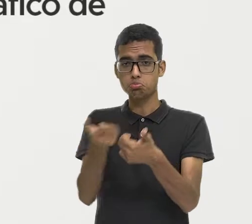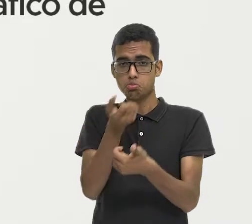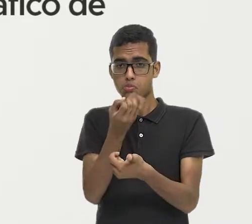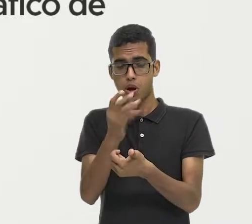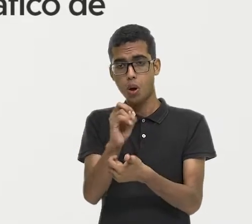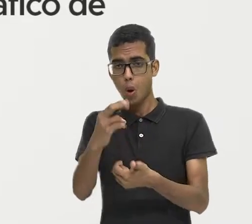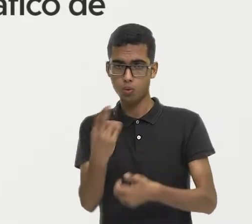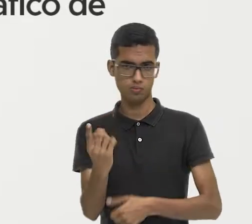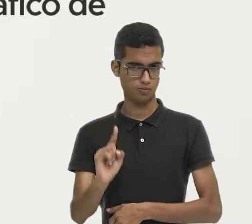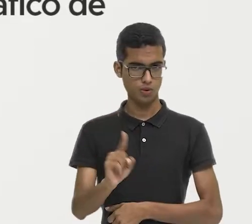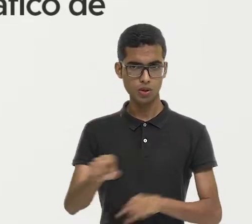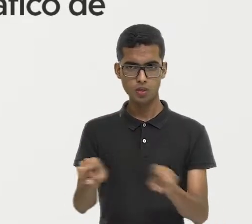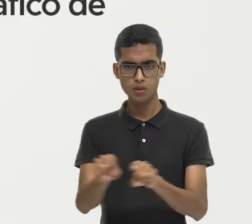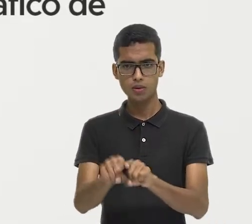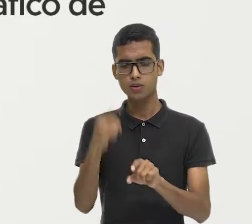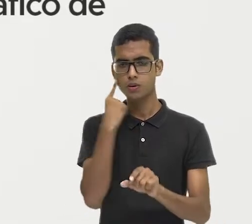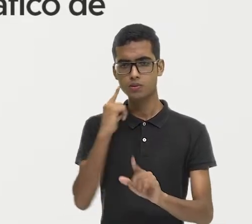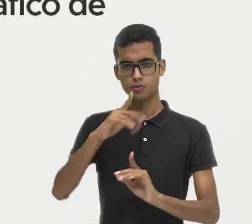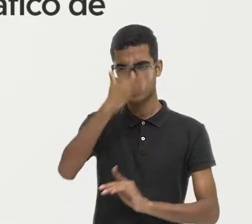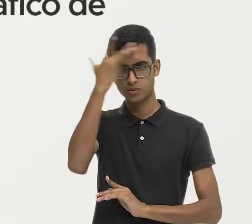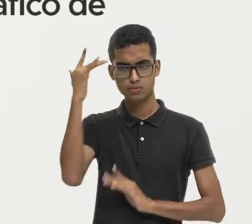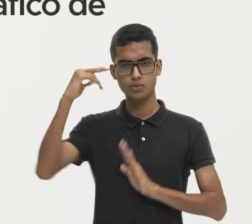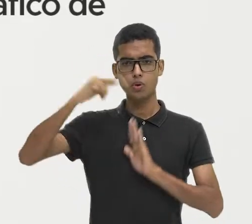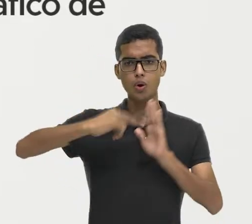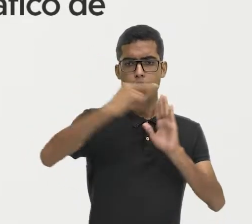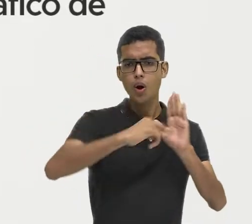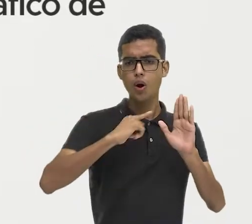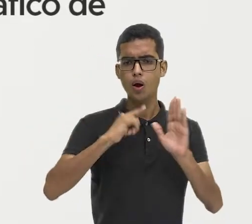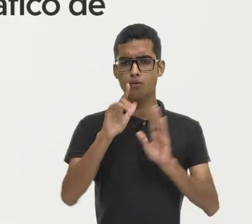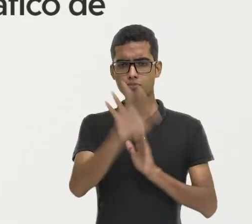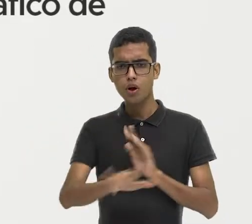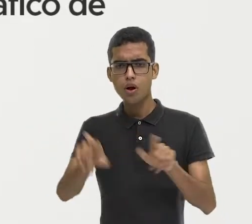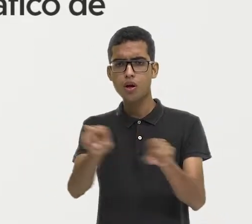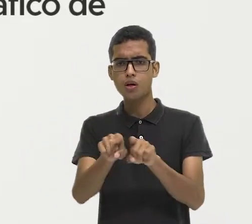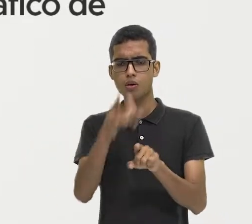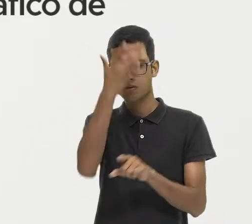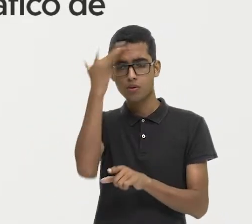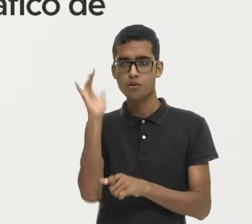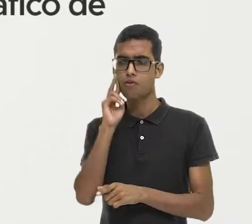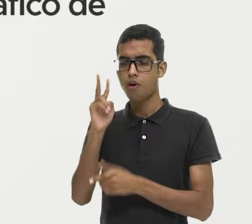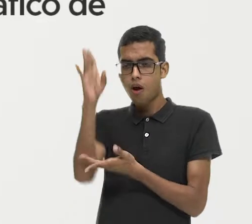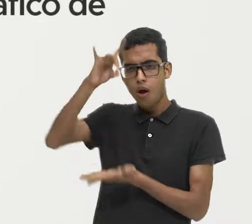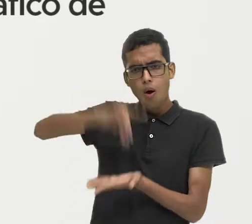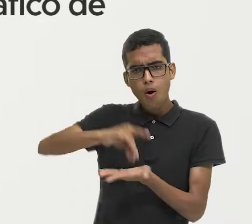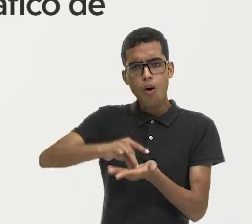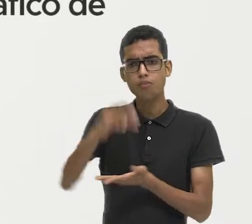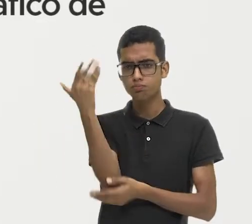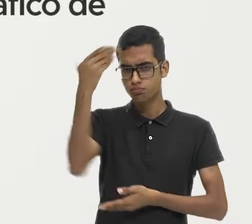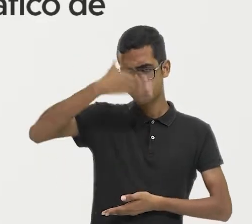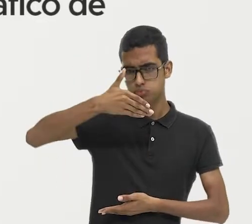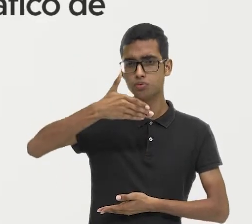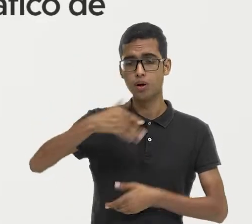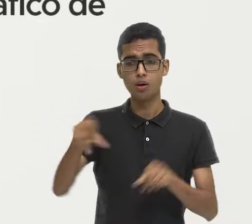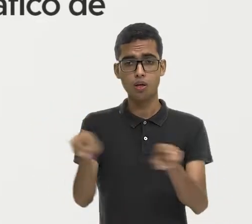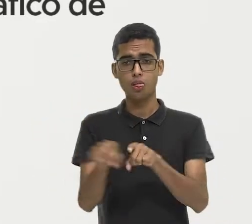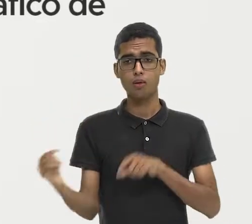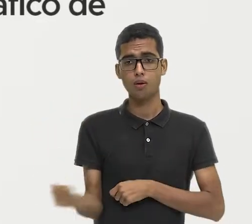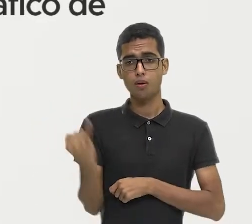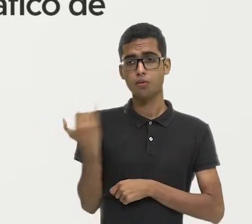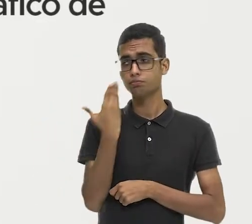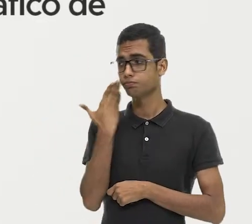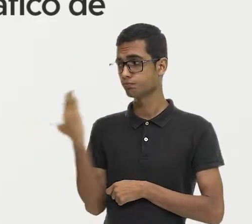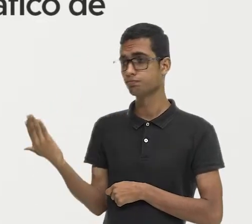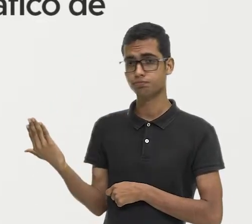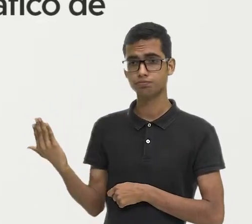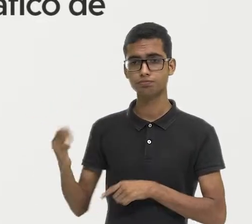A intenção é a de proporcionar aos leitores em geral a compreensão e a veracidade dos fatos.